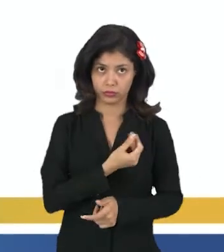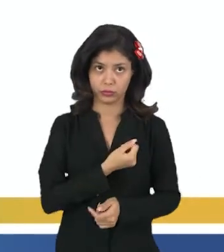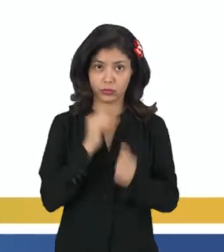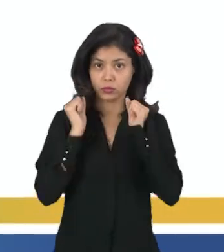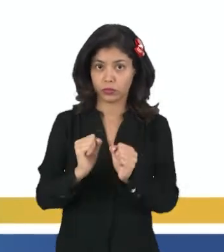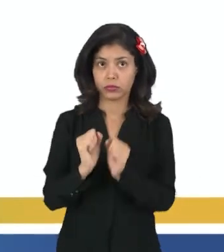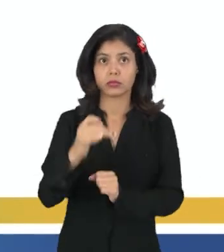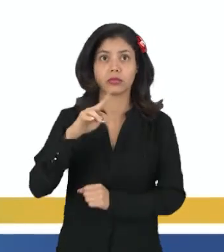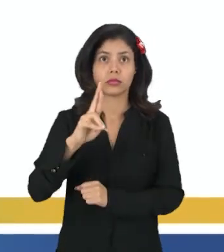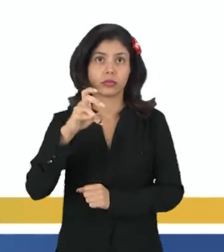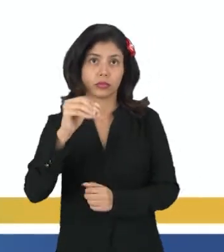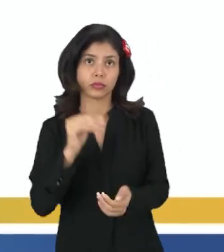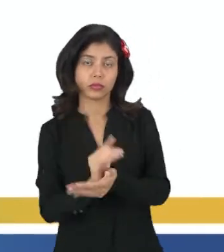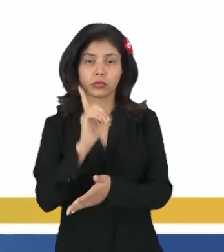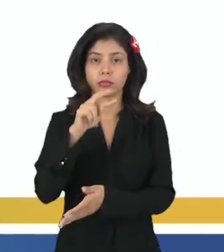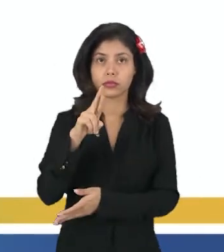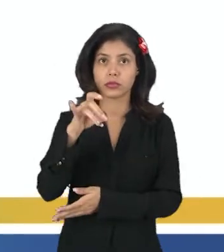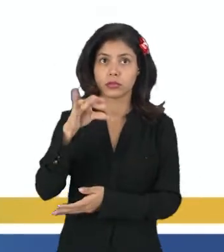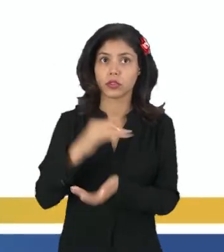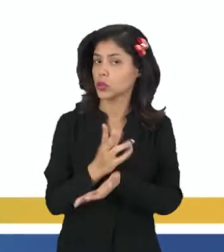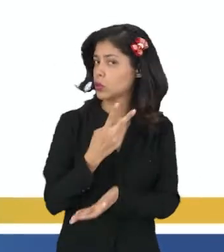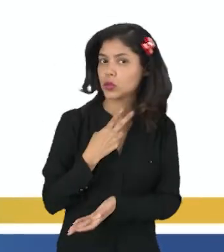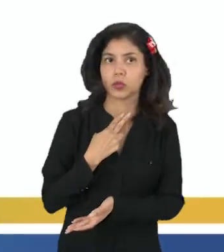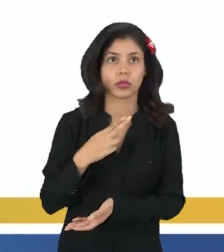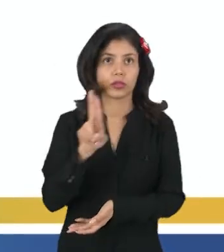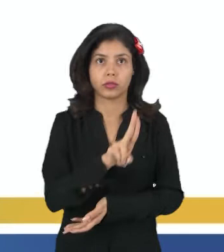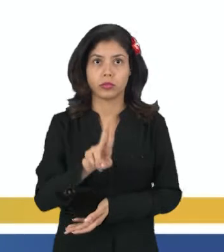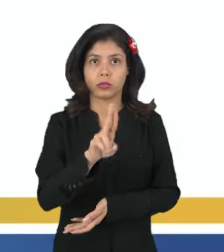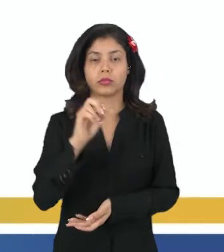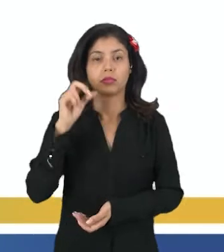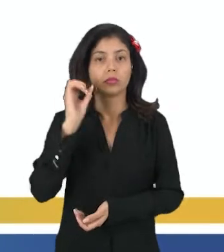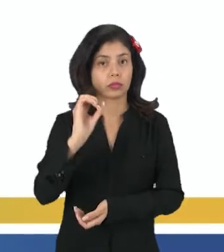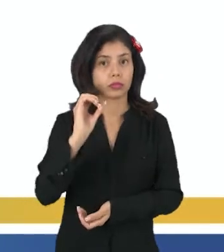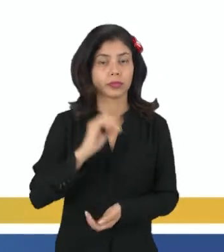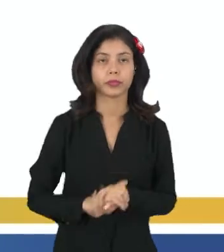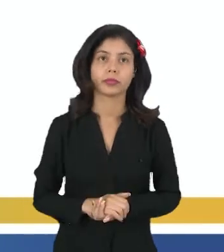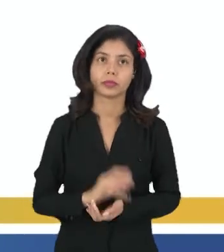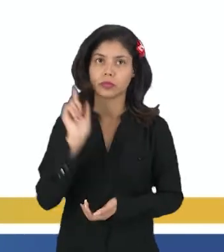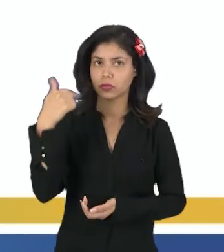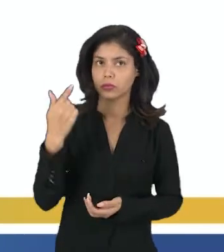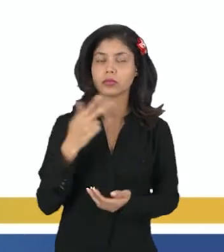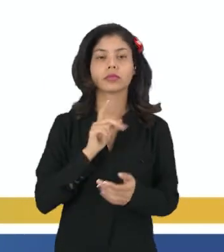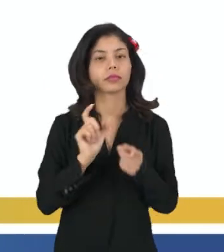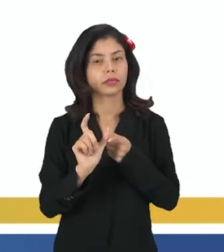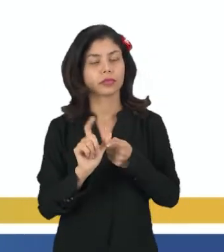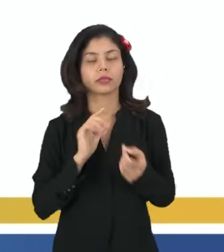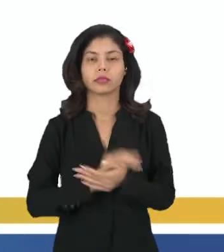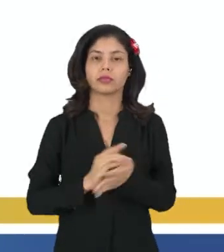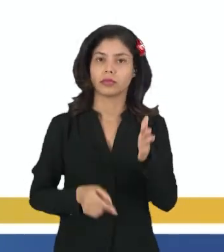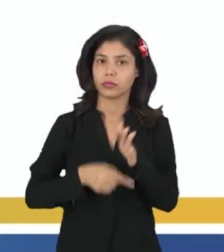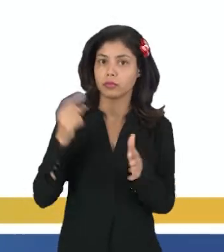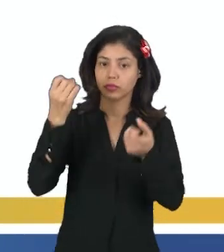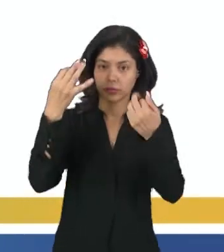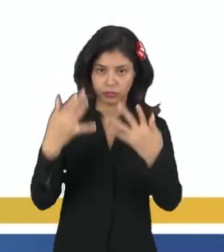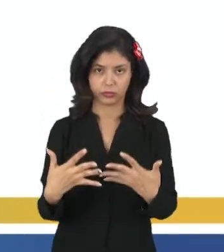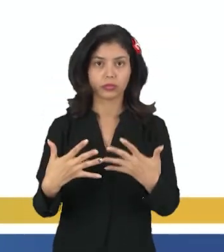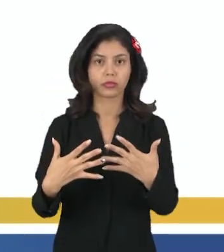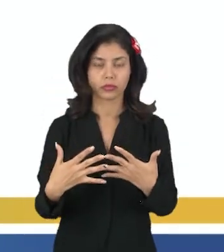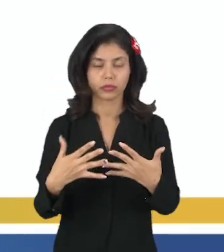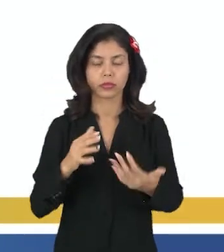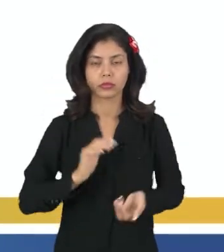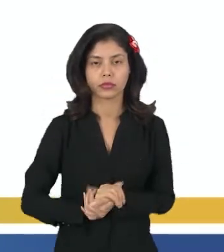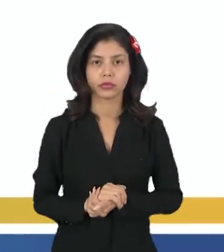denominador pode sem ter onde o delineador ou não pode ser usado em outras palavras tá ok então essa foi nossa primeira definição